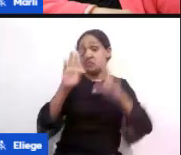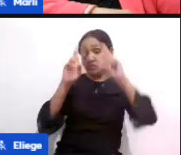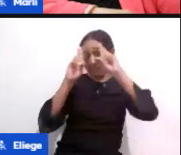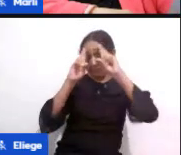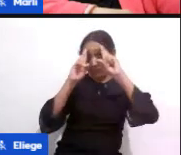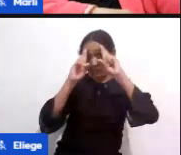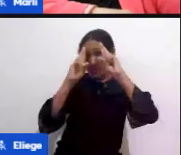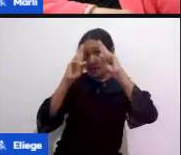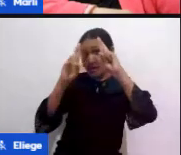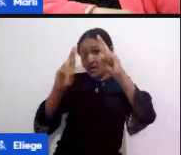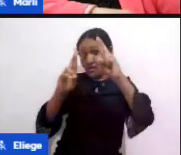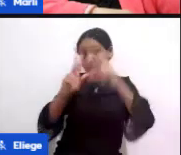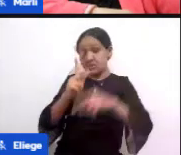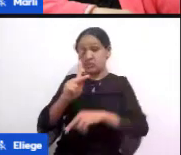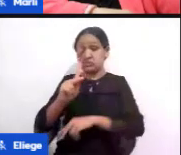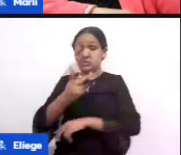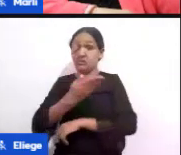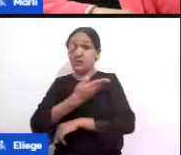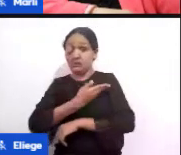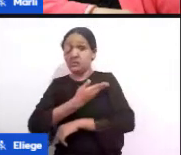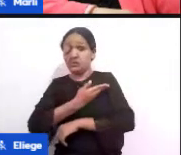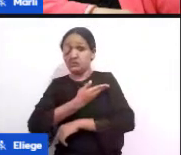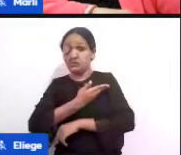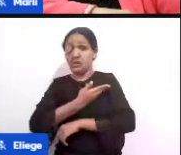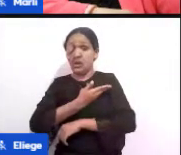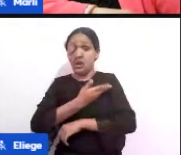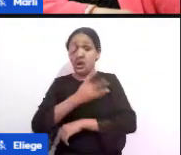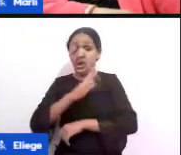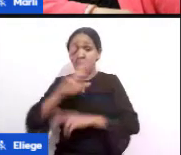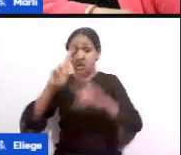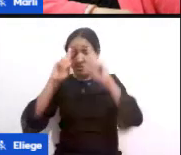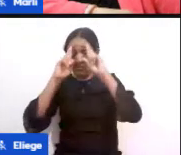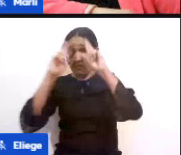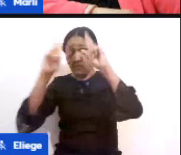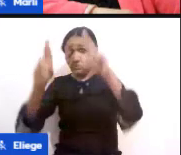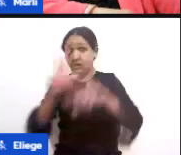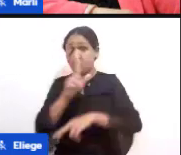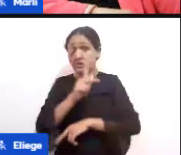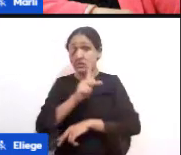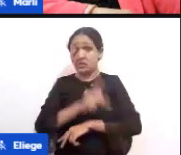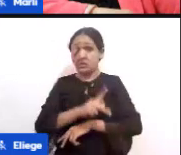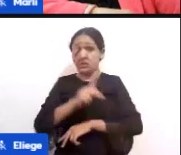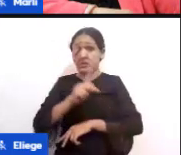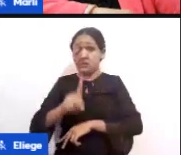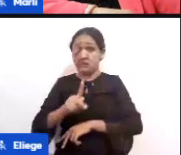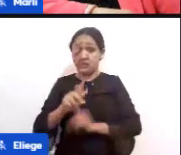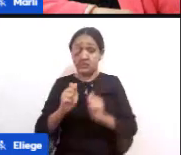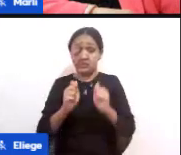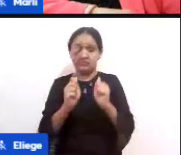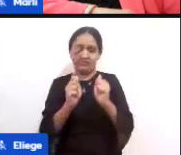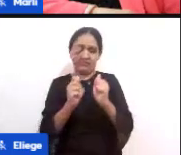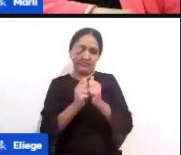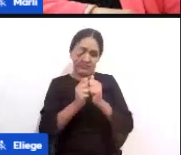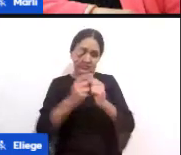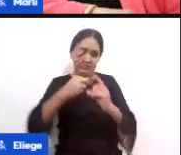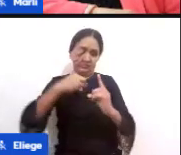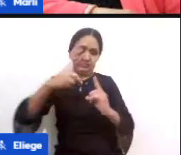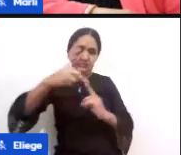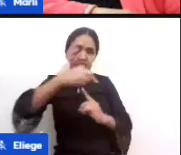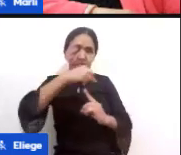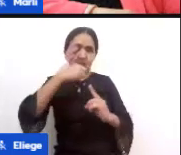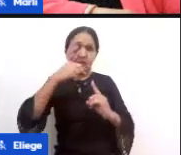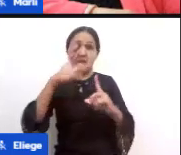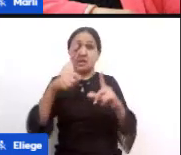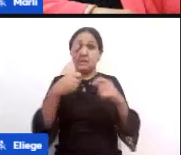seu parceiro, respeitando o seu professor, respeitando os que estão à sua volta, sendo